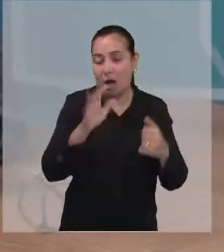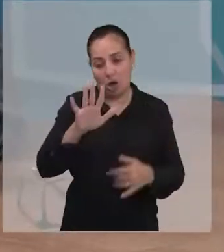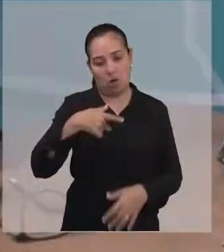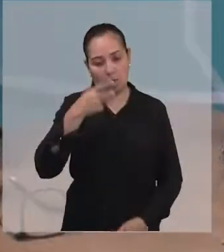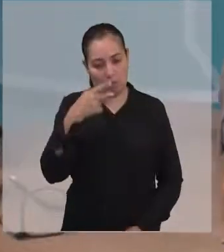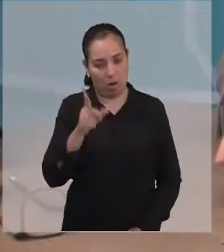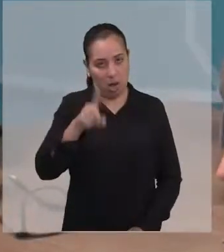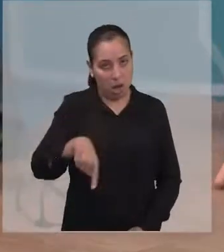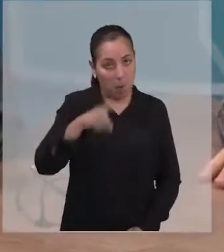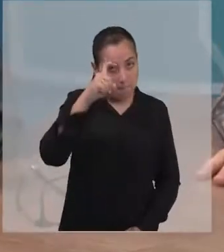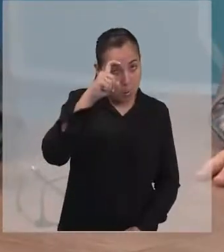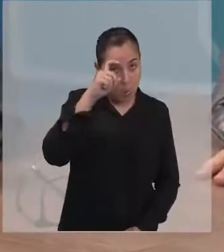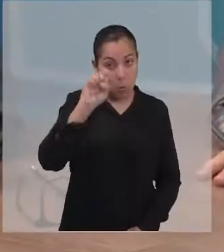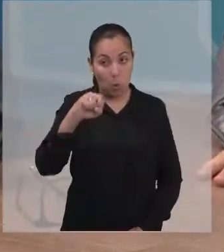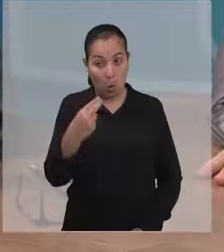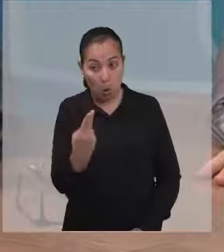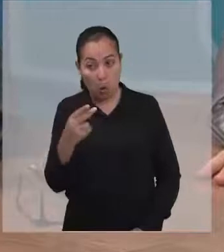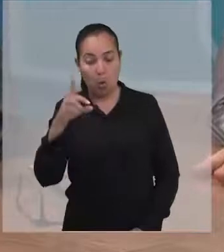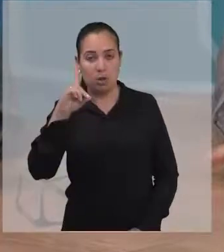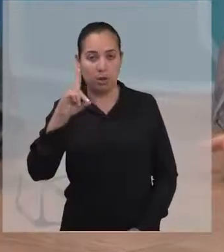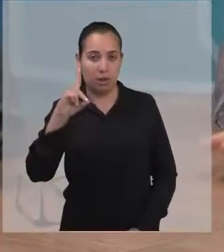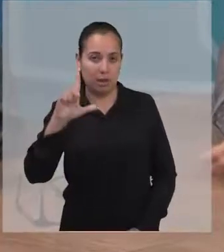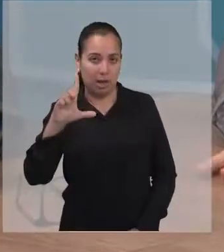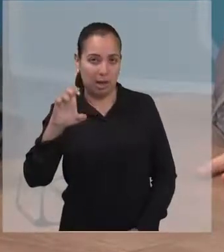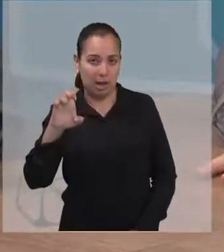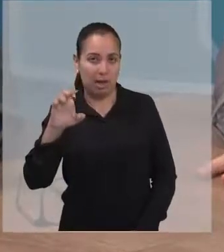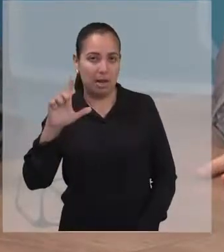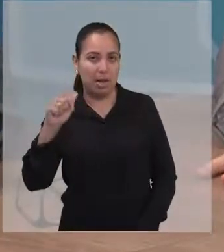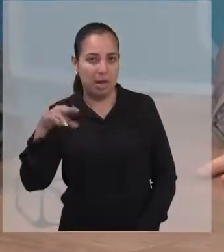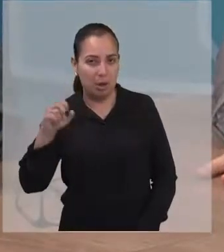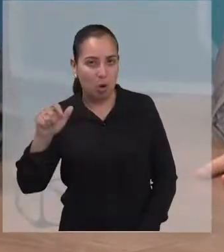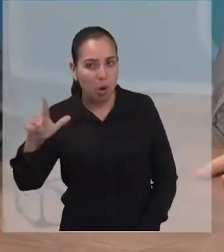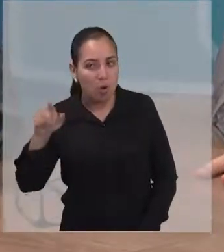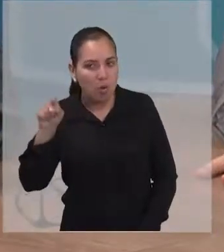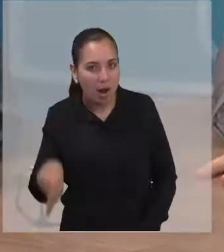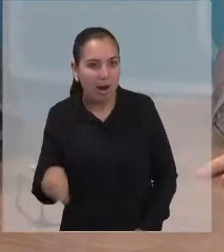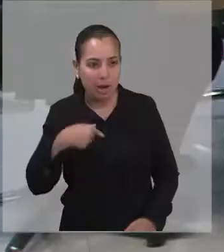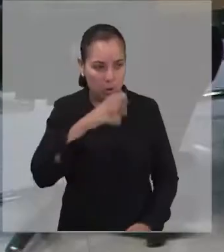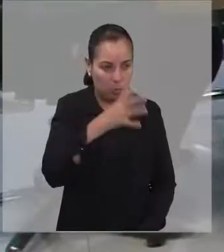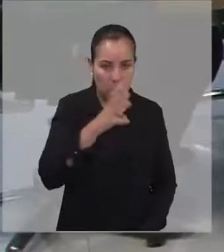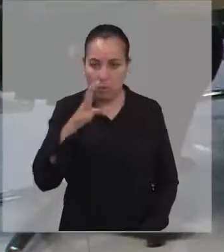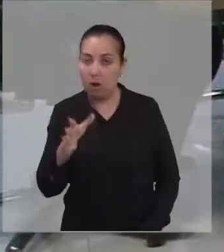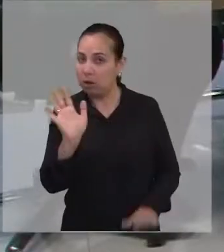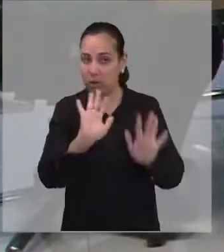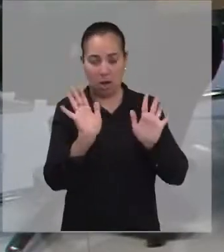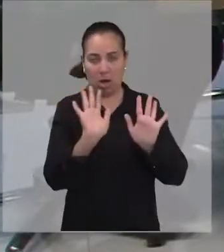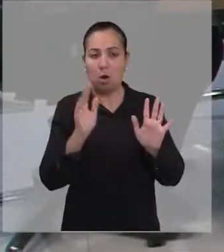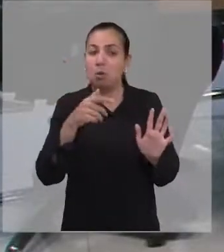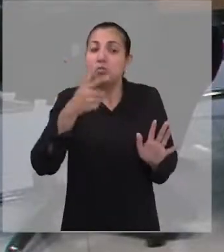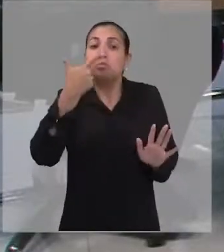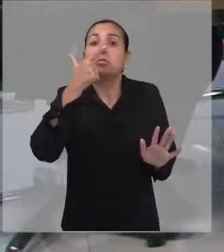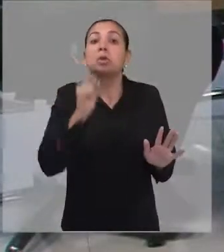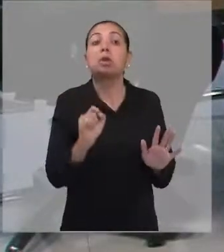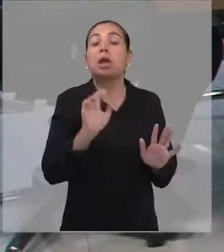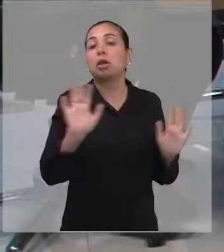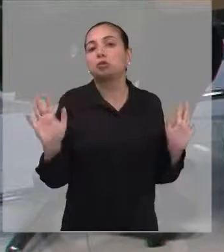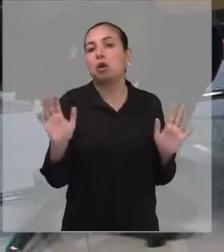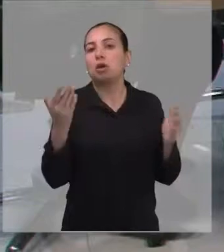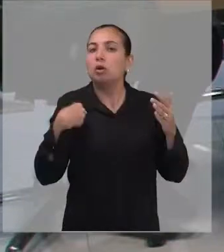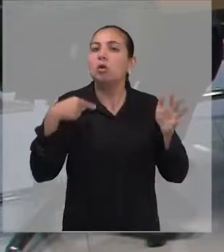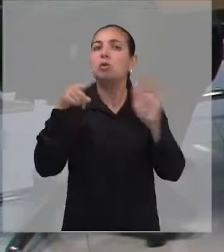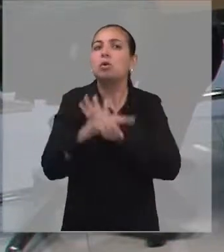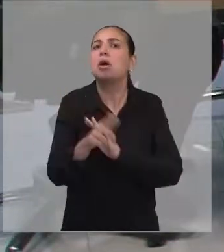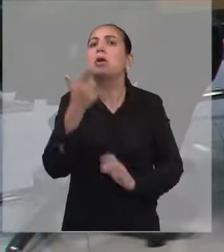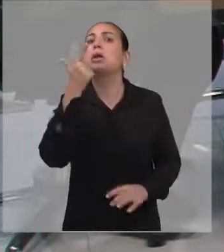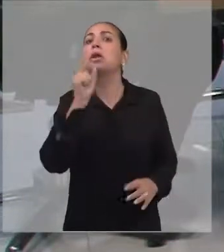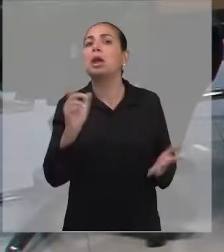que foi o Dallagnol, mas o grampo existia dentto do escritório. E não foi sequer investigado. Não se buscou o seu autor. Se foi investigado,